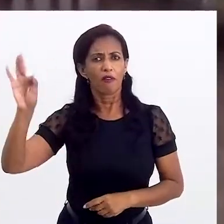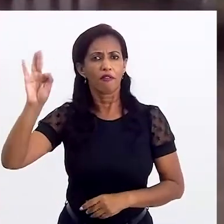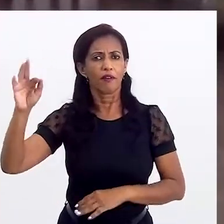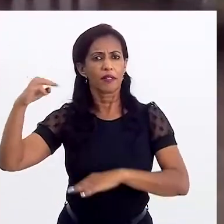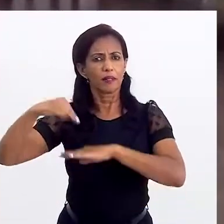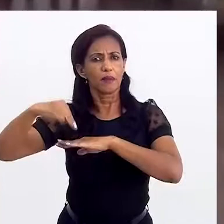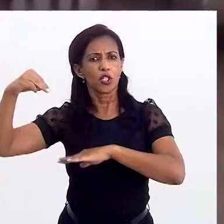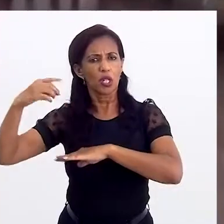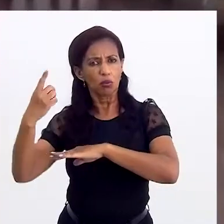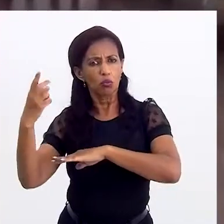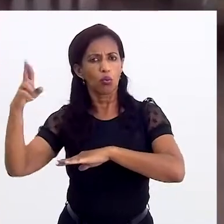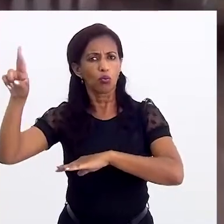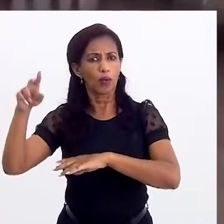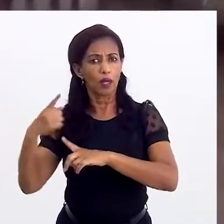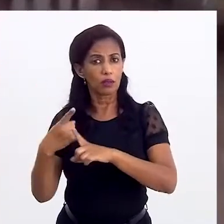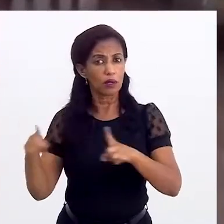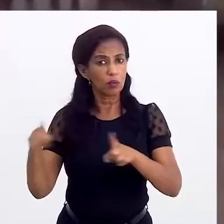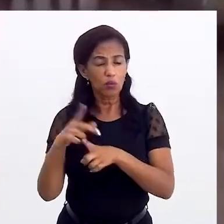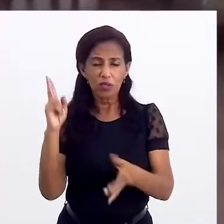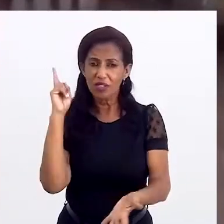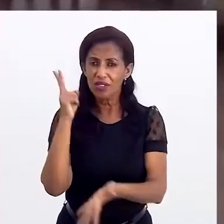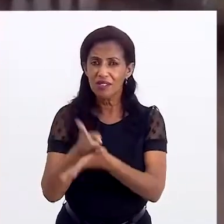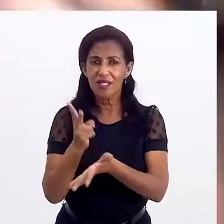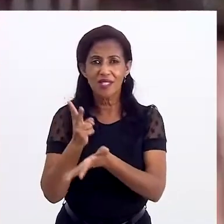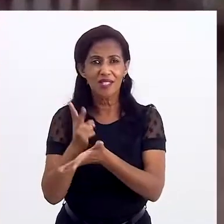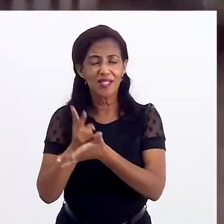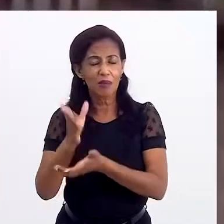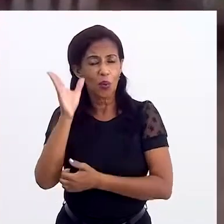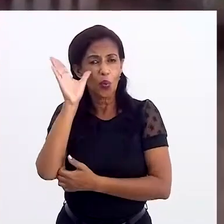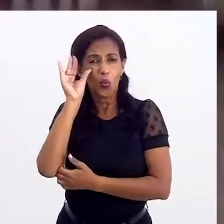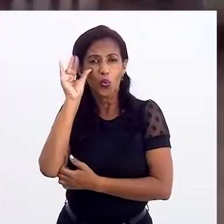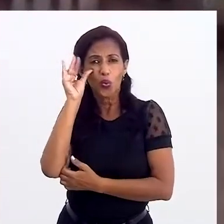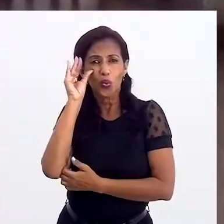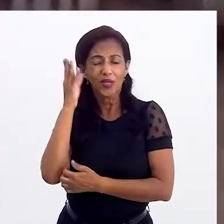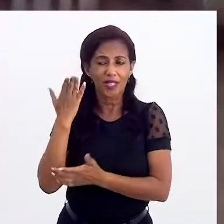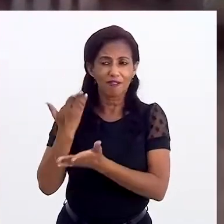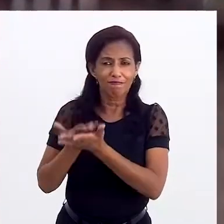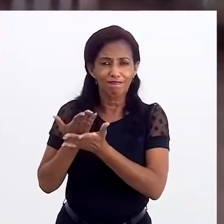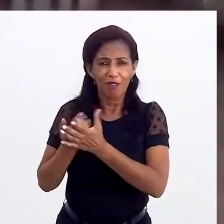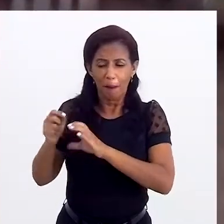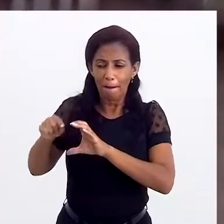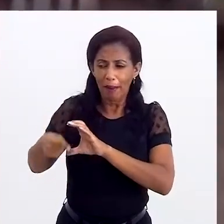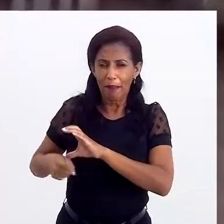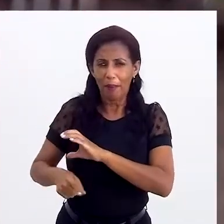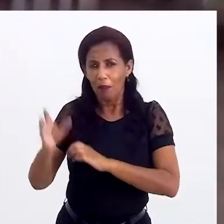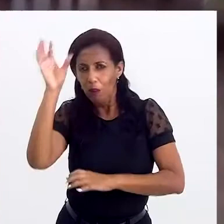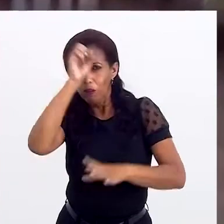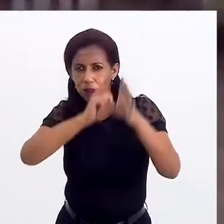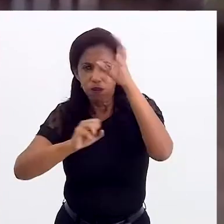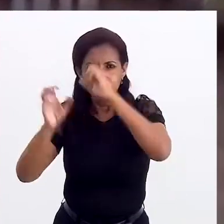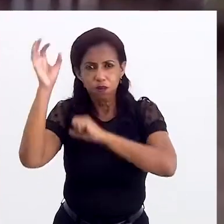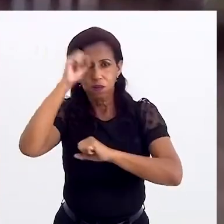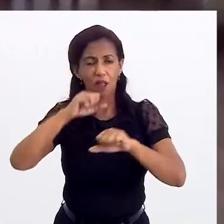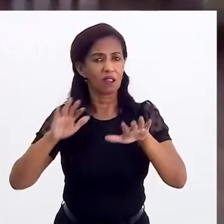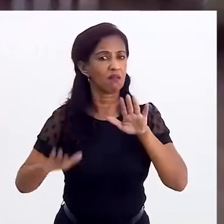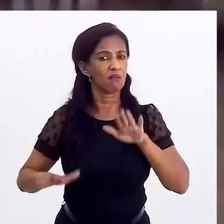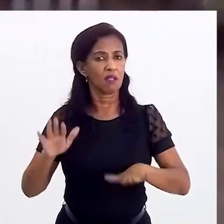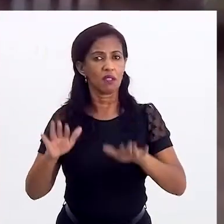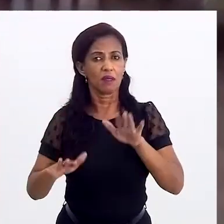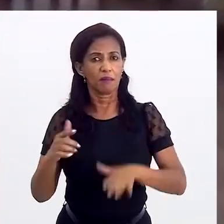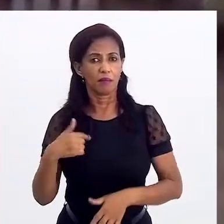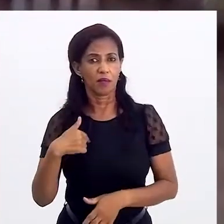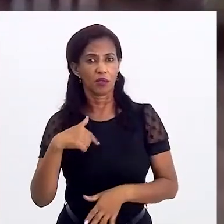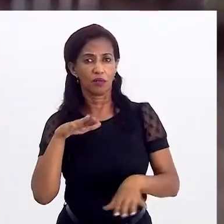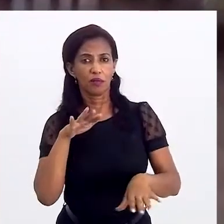fez mestrado, doutorado, né, em música. A gente sempre teve uma curiosidade de estudar e aprender muito.